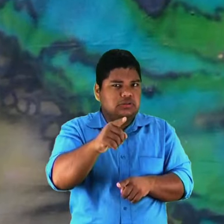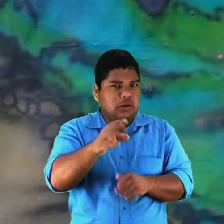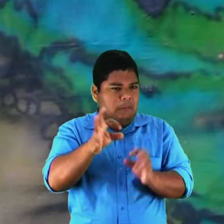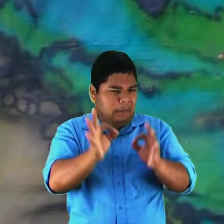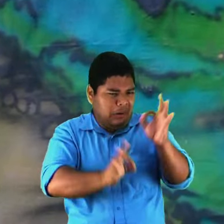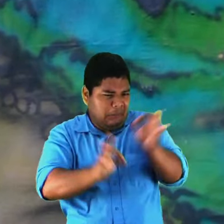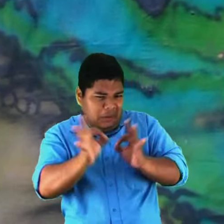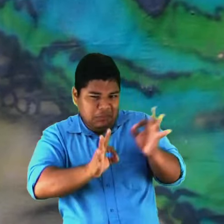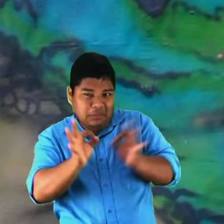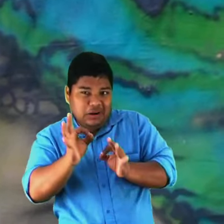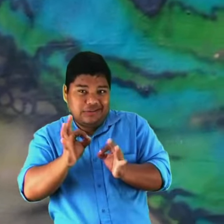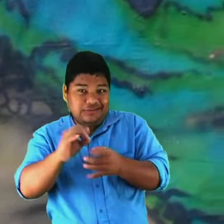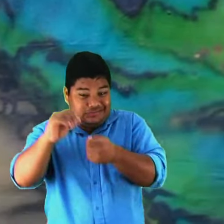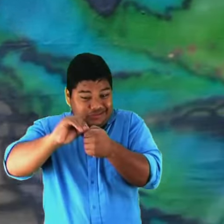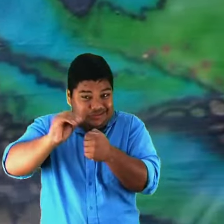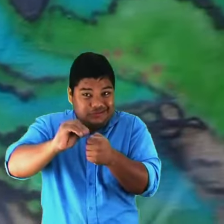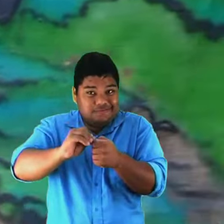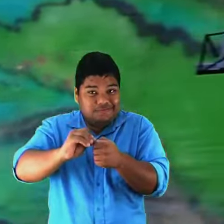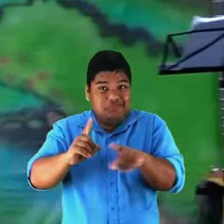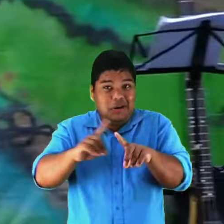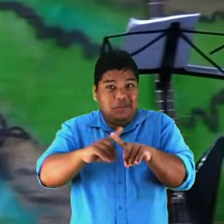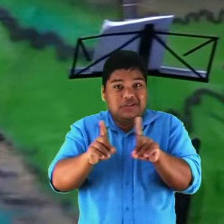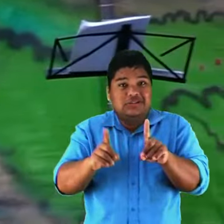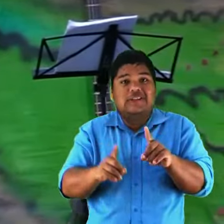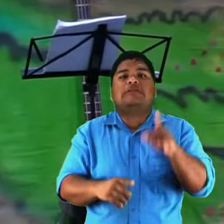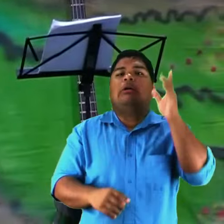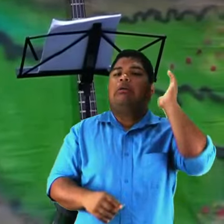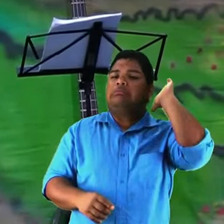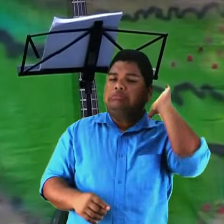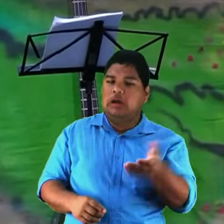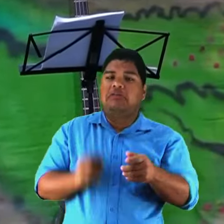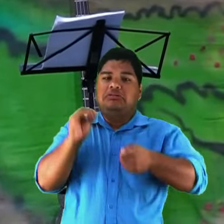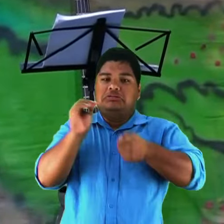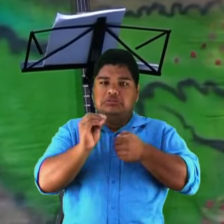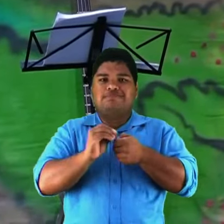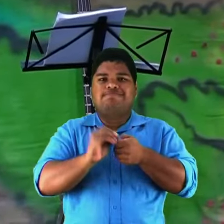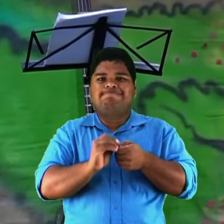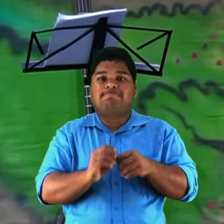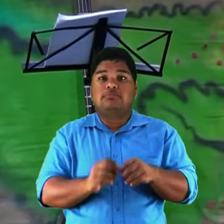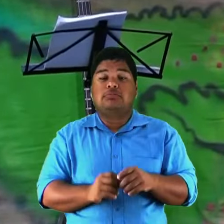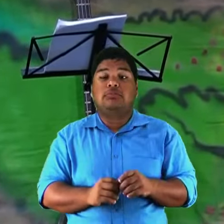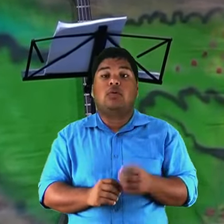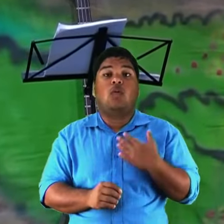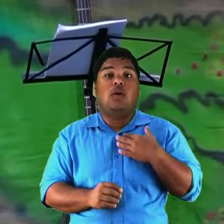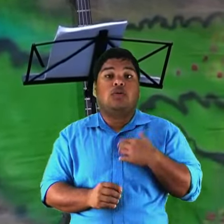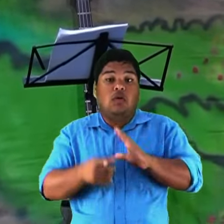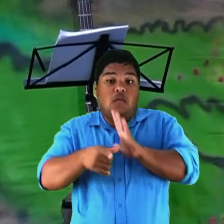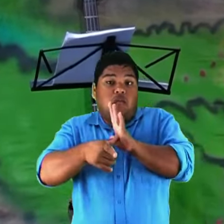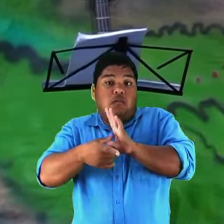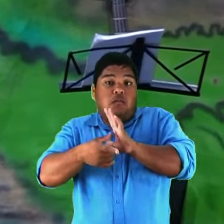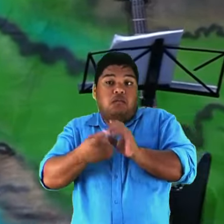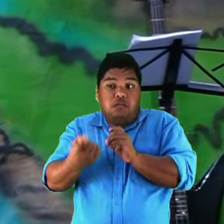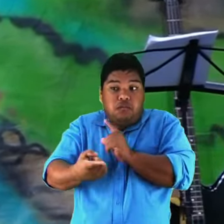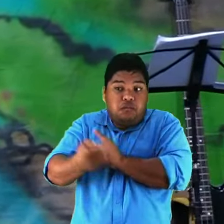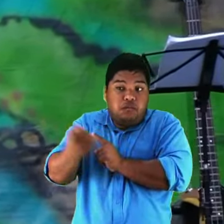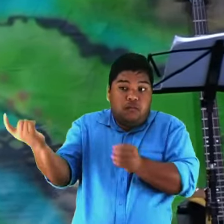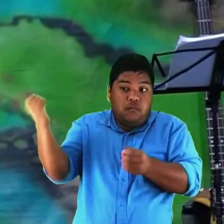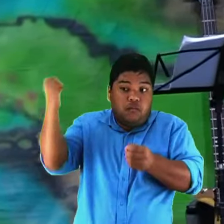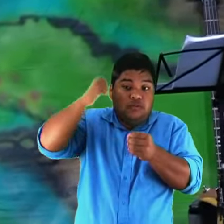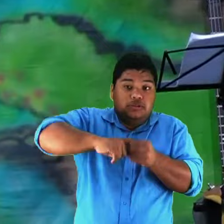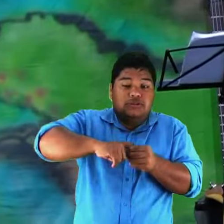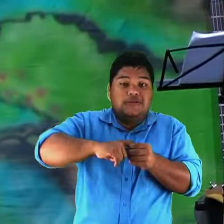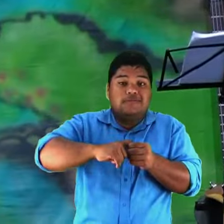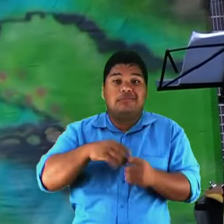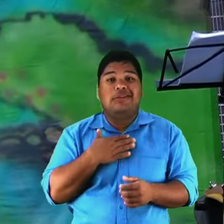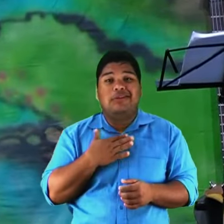planejou executar, e você acabou achando que havia executado. Pois é, quando voltou do acampamento, eu achei que eu